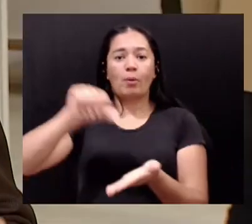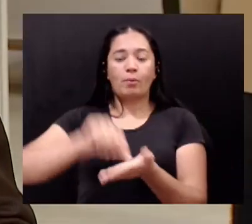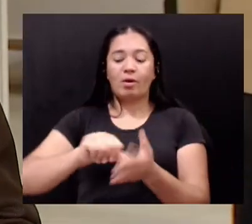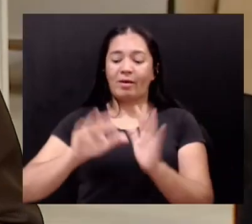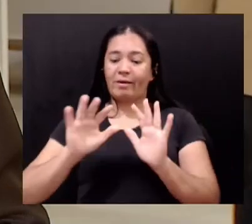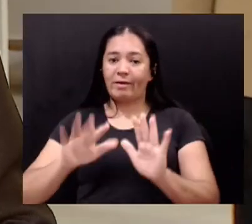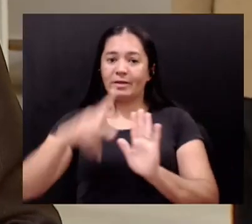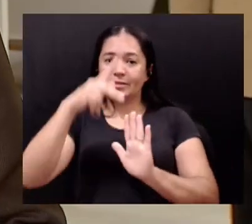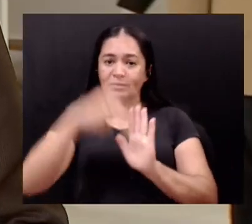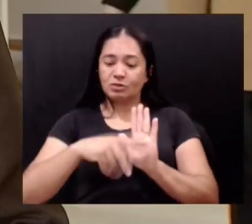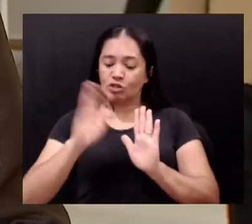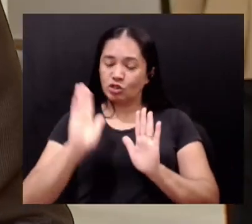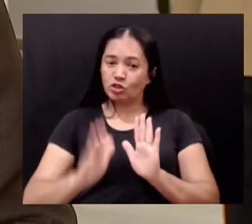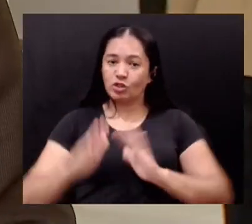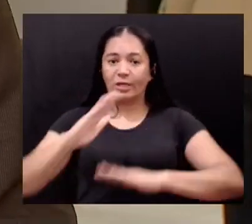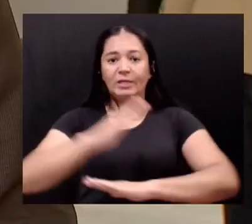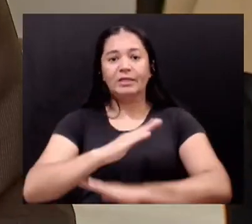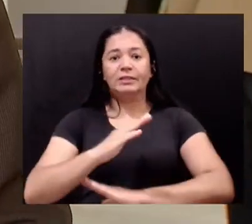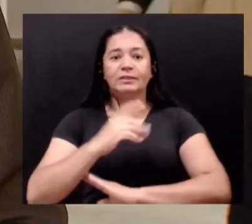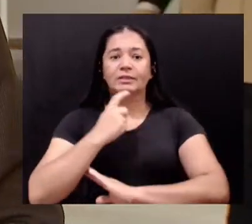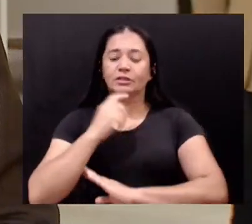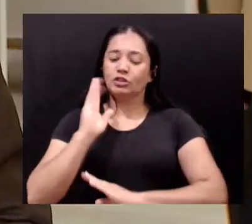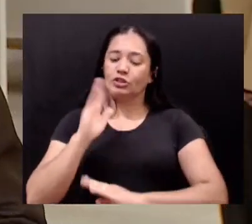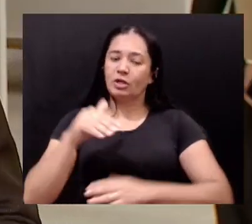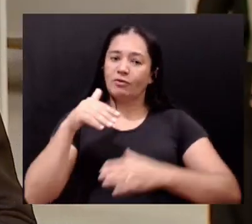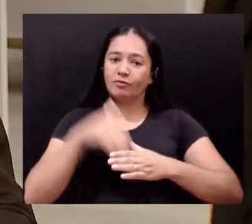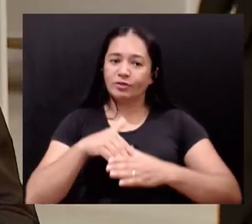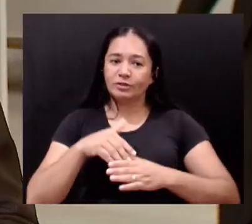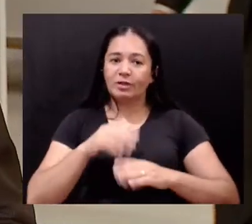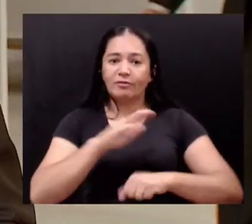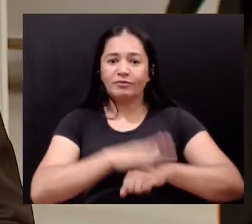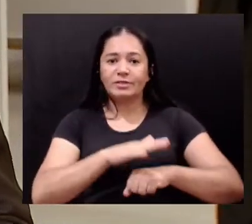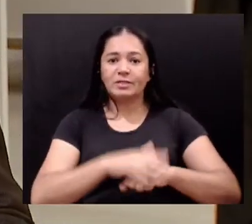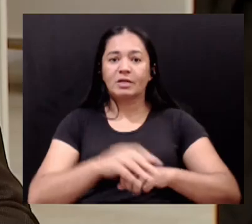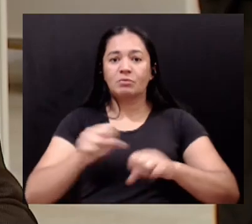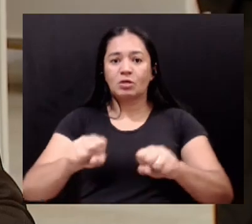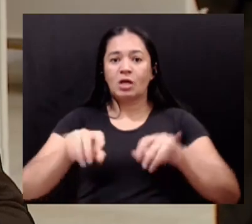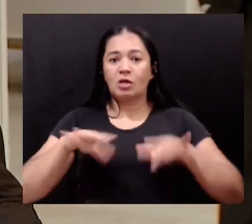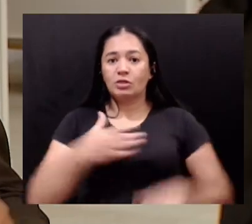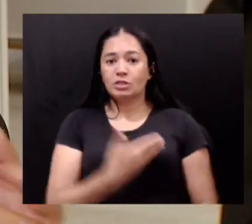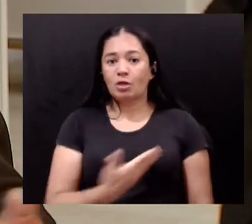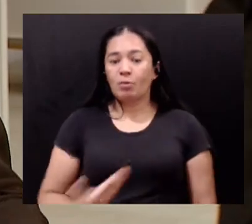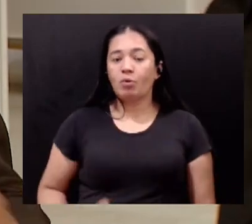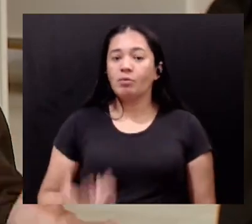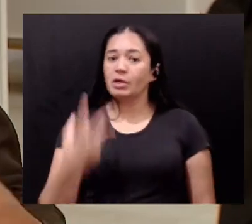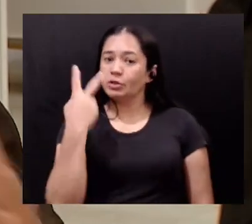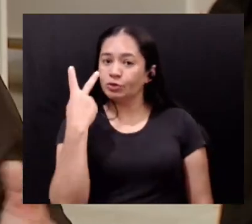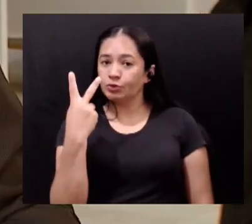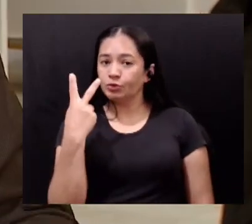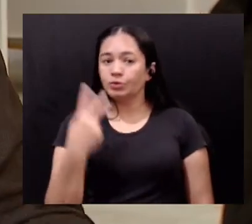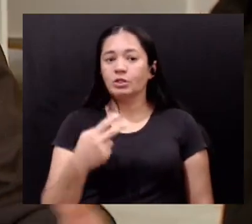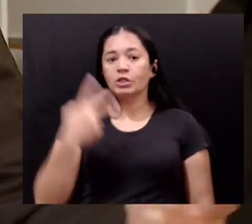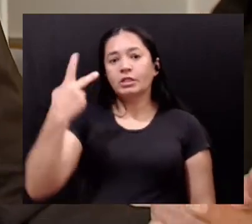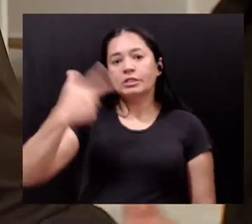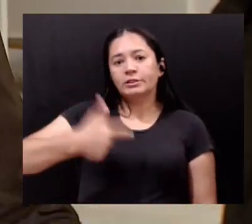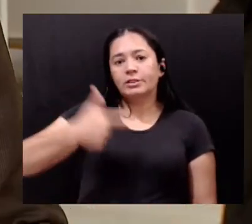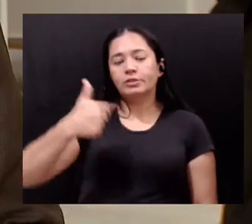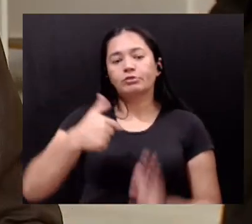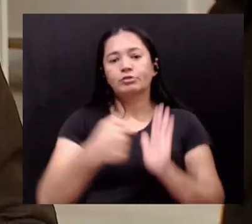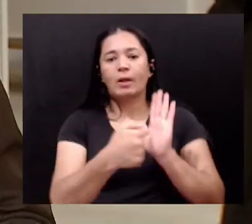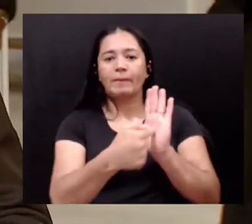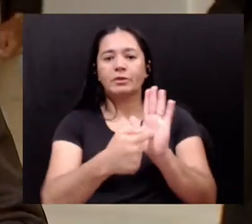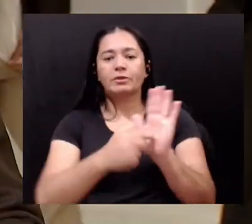já votamos em primeira, fizemos 2 audiências públicas, na segunda audiência foram apresentadas várias sugestões